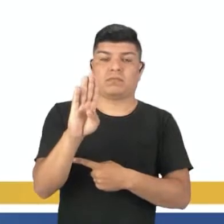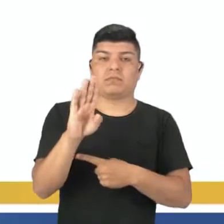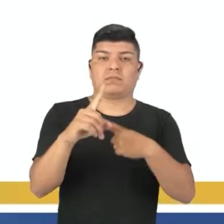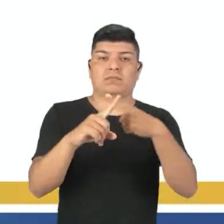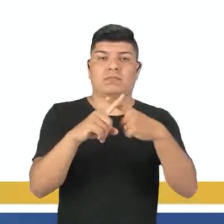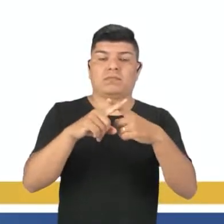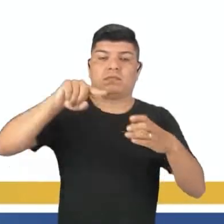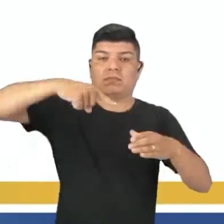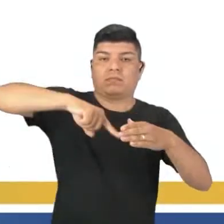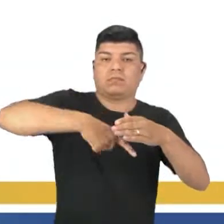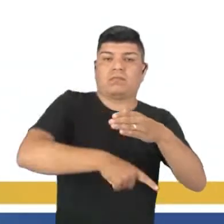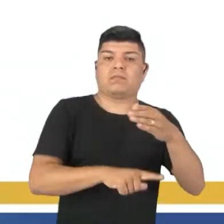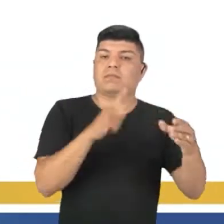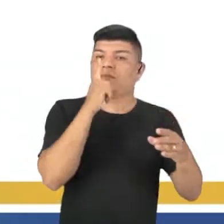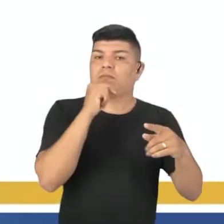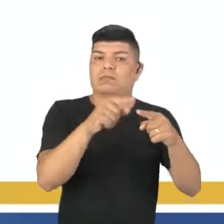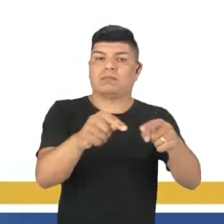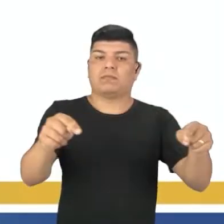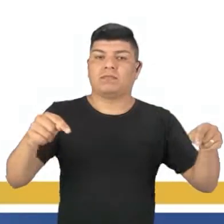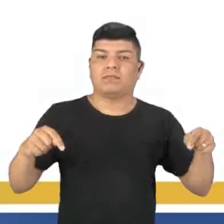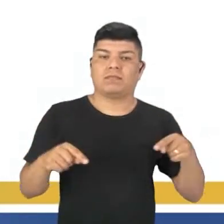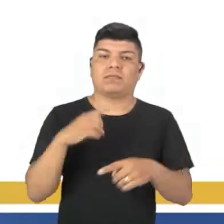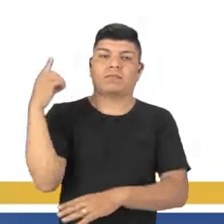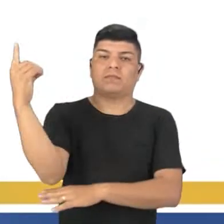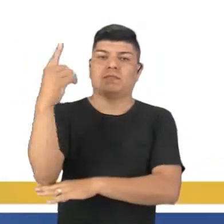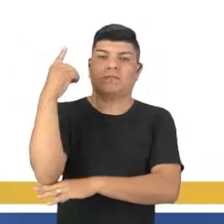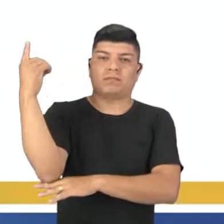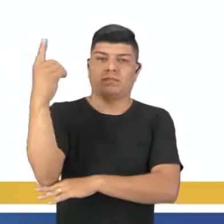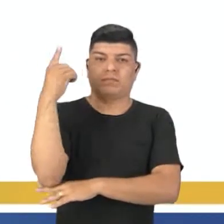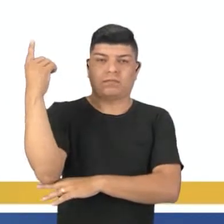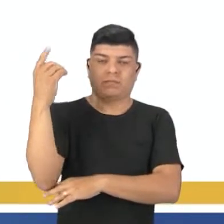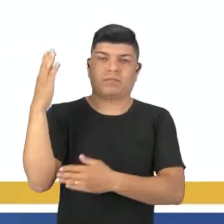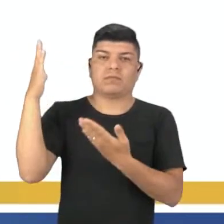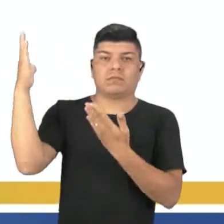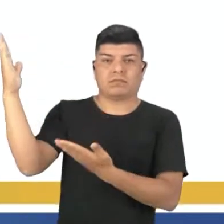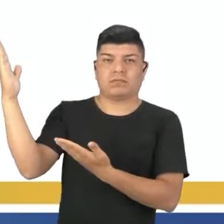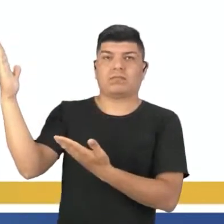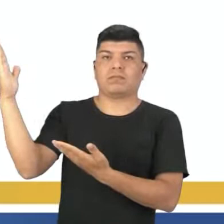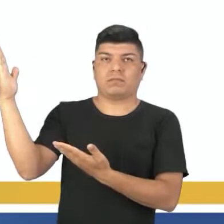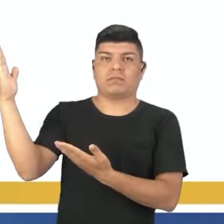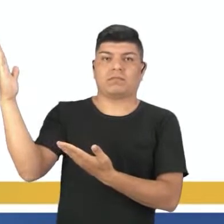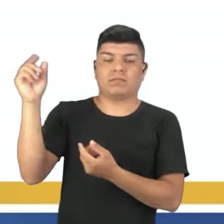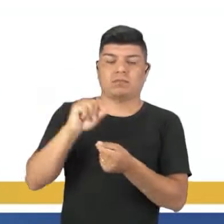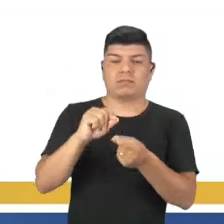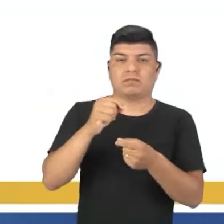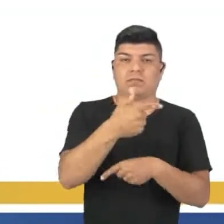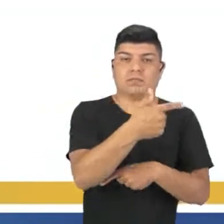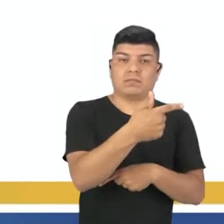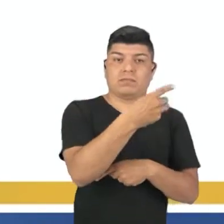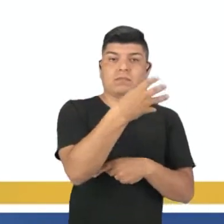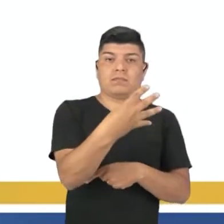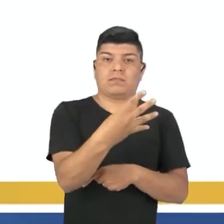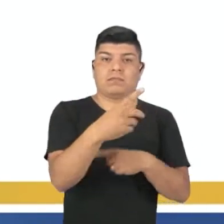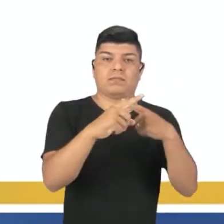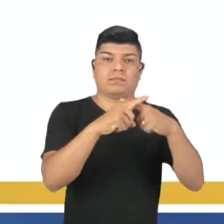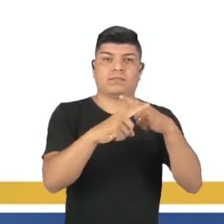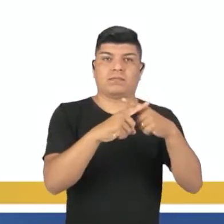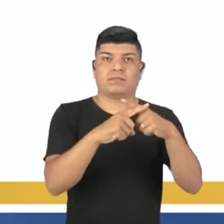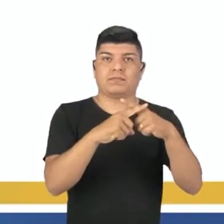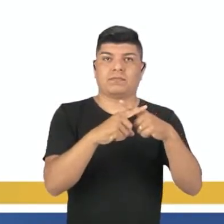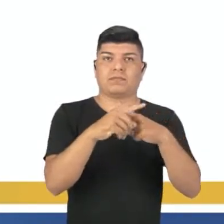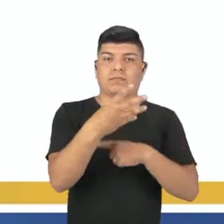pela profundidade da piscina aí, que nós chamamos de altura na nossa fórmula, certo? Então, faremos 24